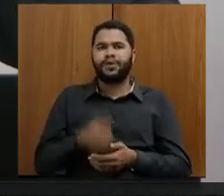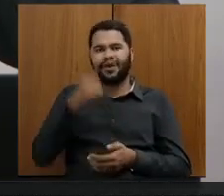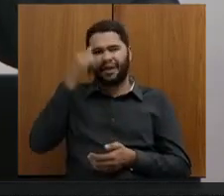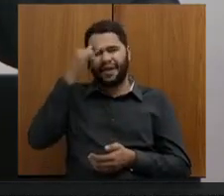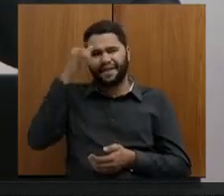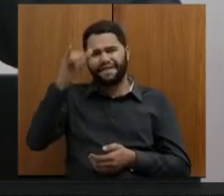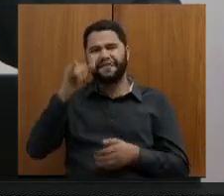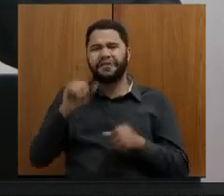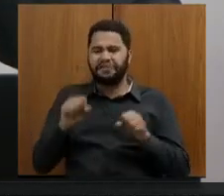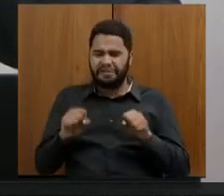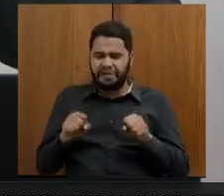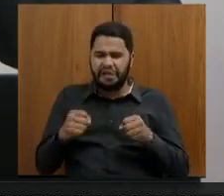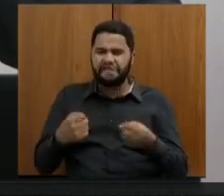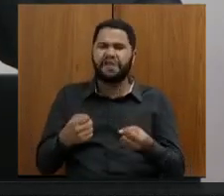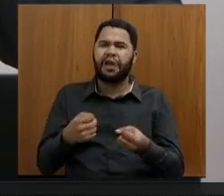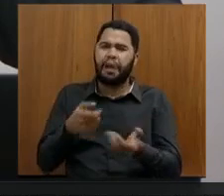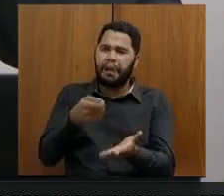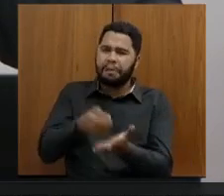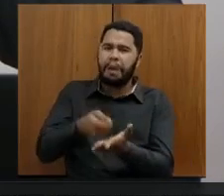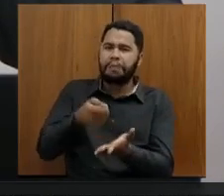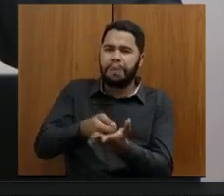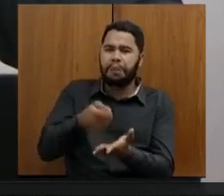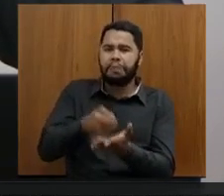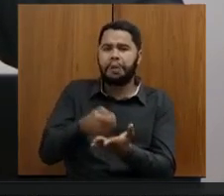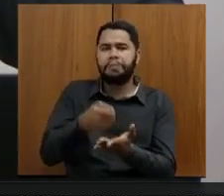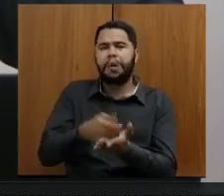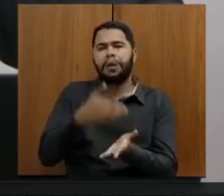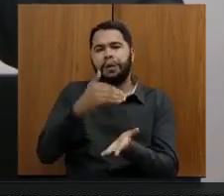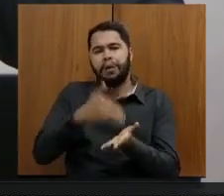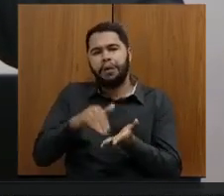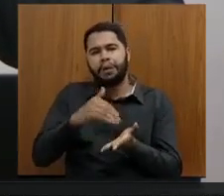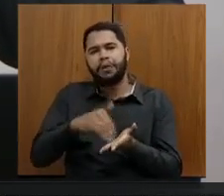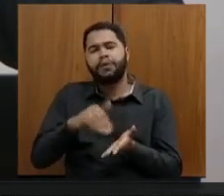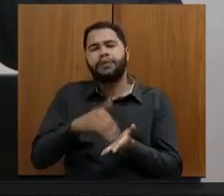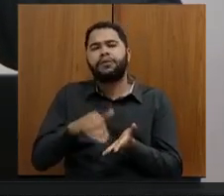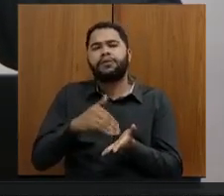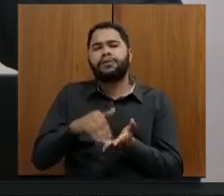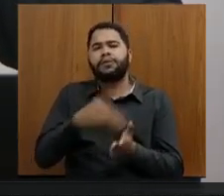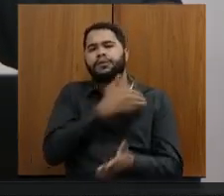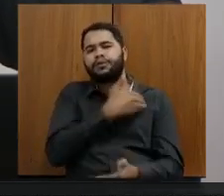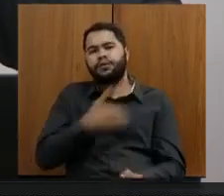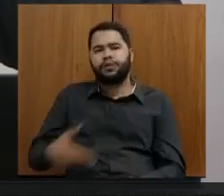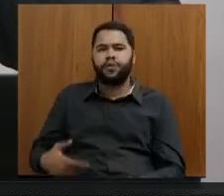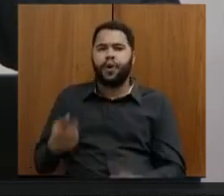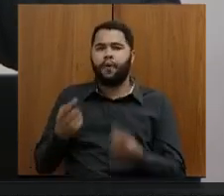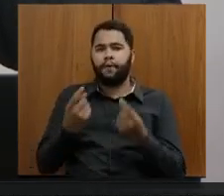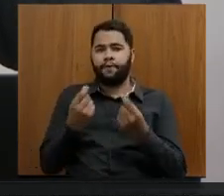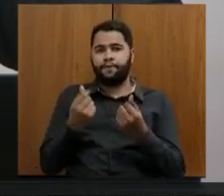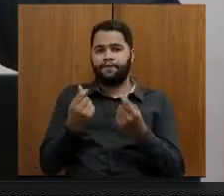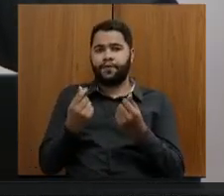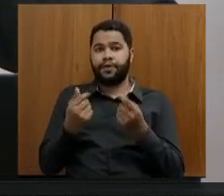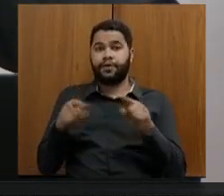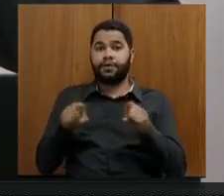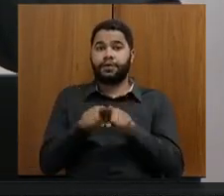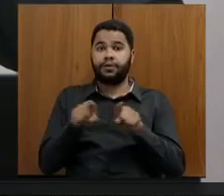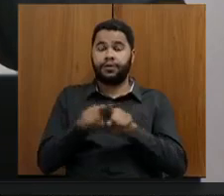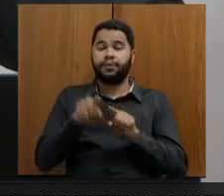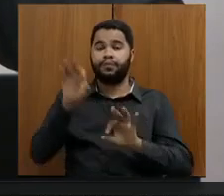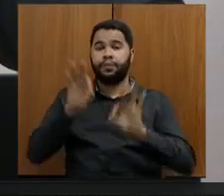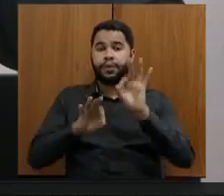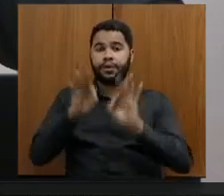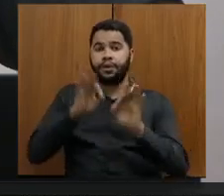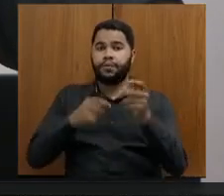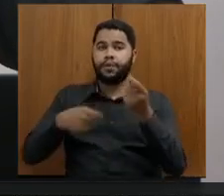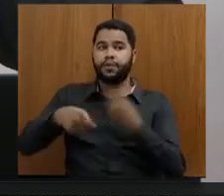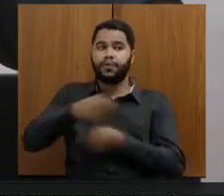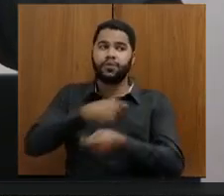no sentido de cobrar da secretaria do secretário Estadual de fazenda e da secretaria de planejamento e